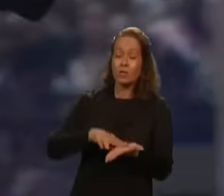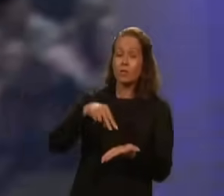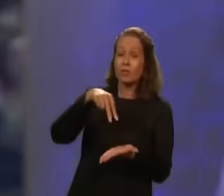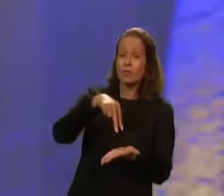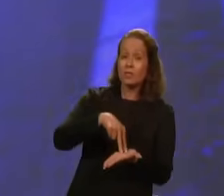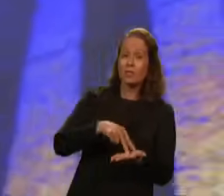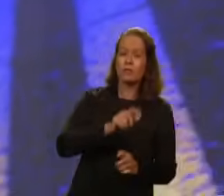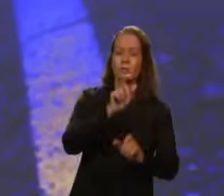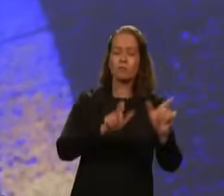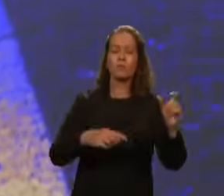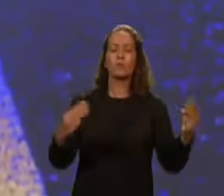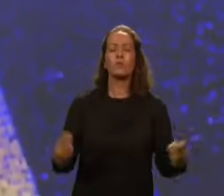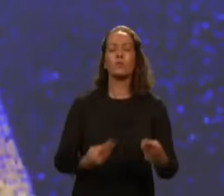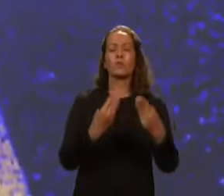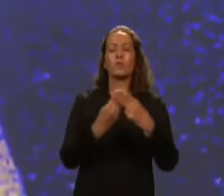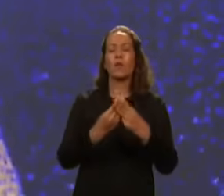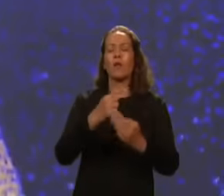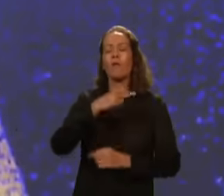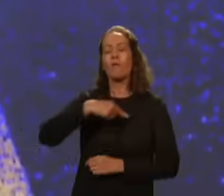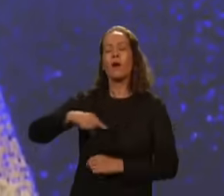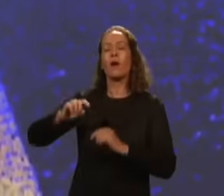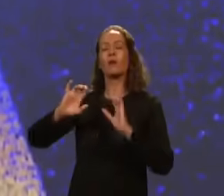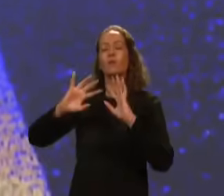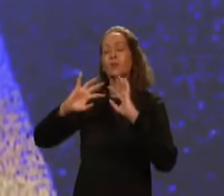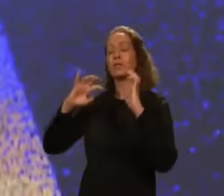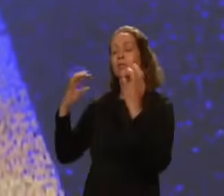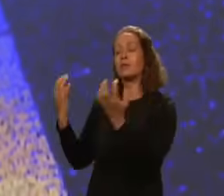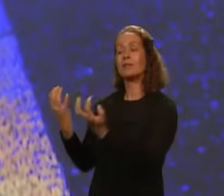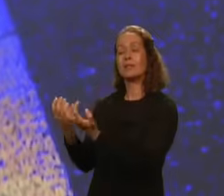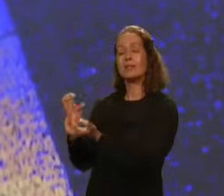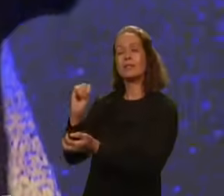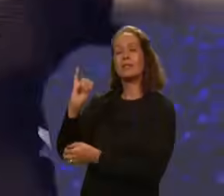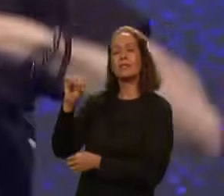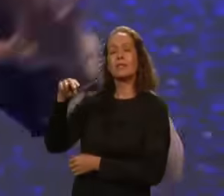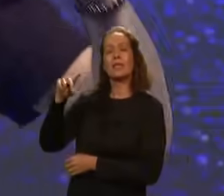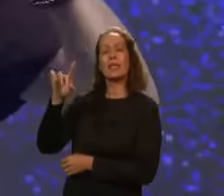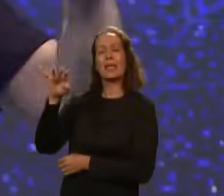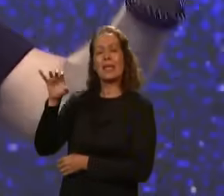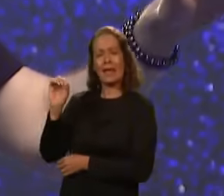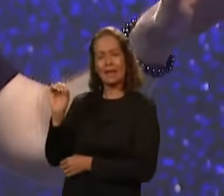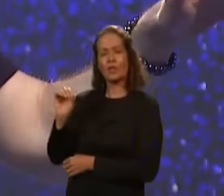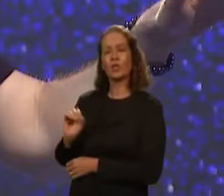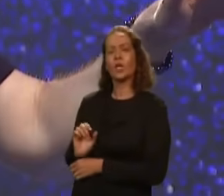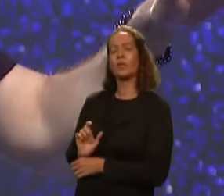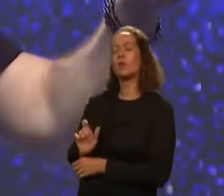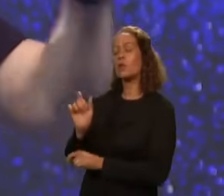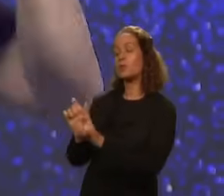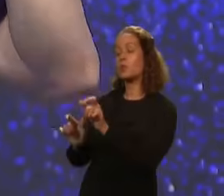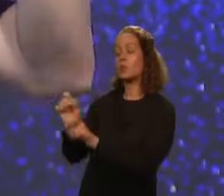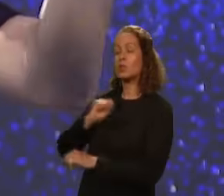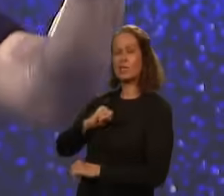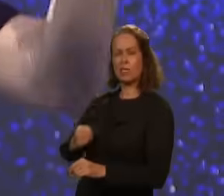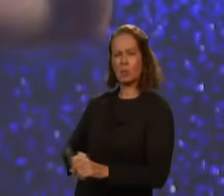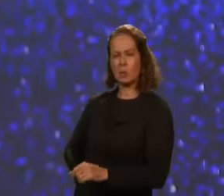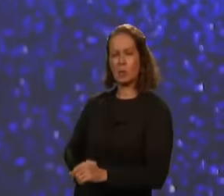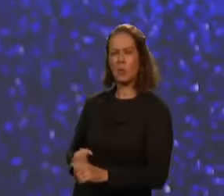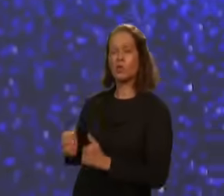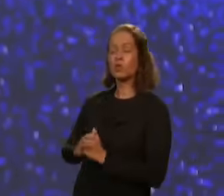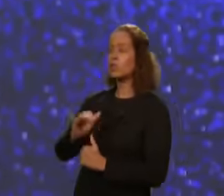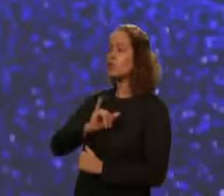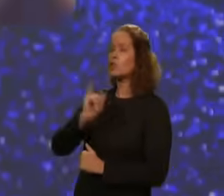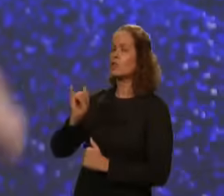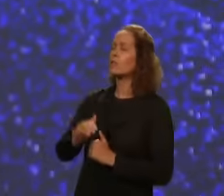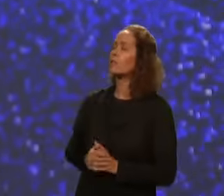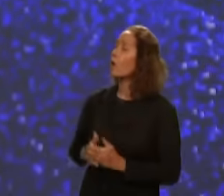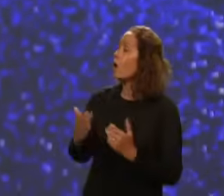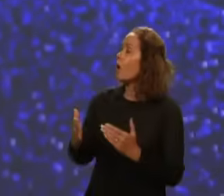judeu corre lá no Sinédrio, que eram 70 líderes da nação de Israel, e falaram assim: agora o caldo entornou, o cara ressuscitou um morto